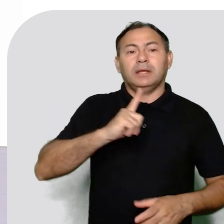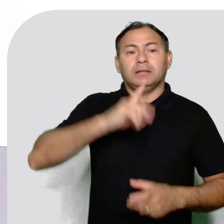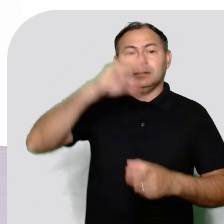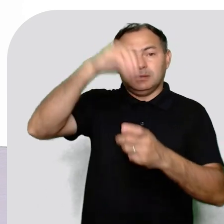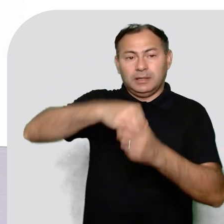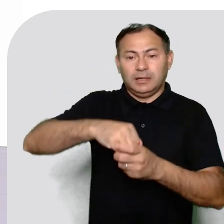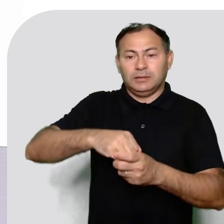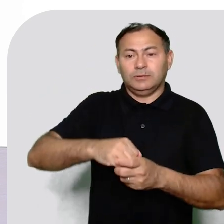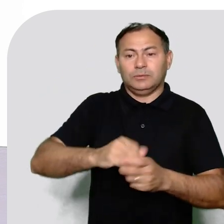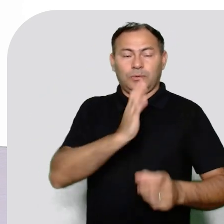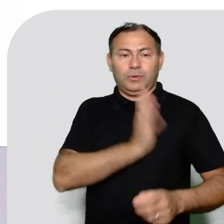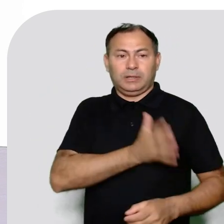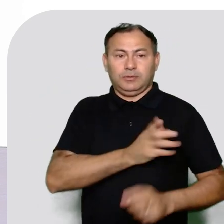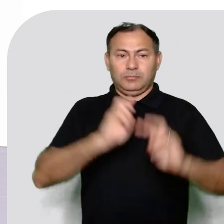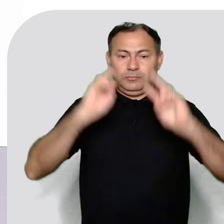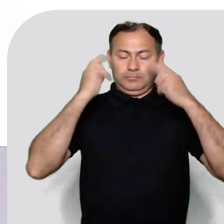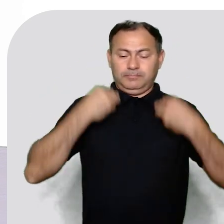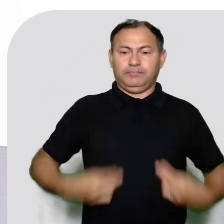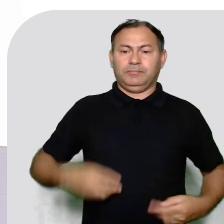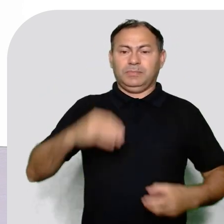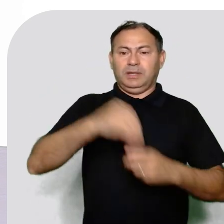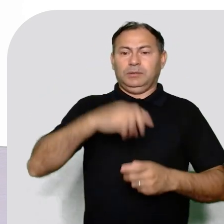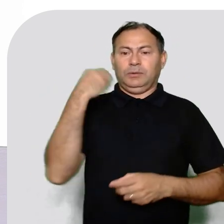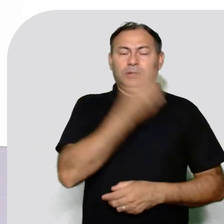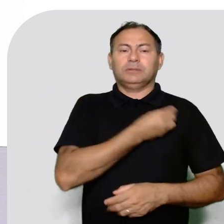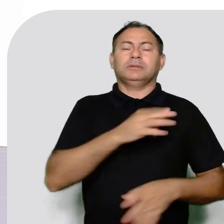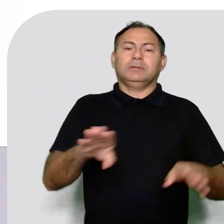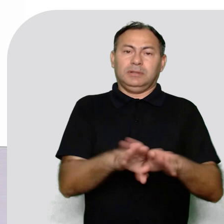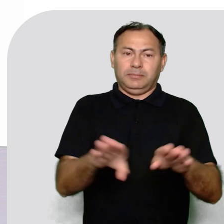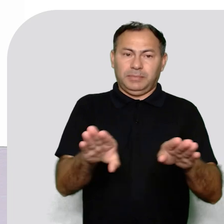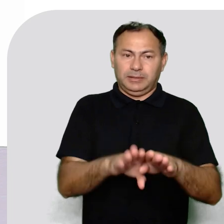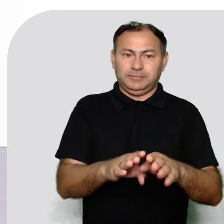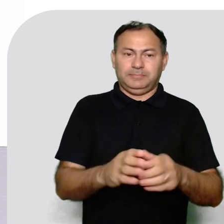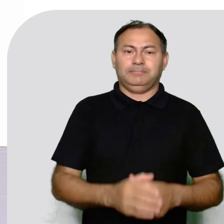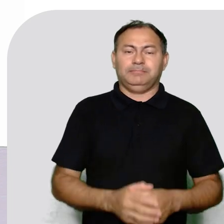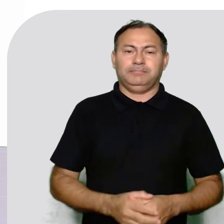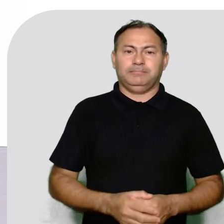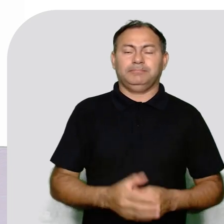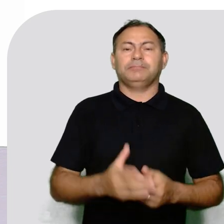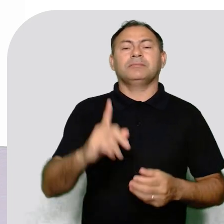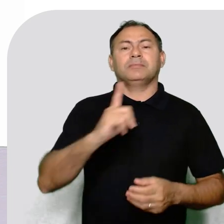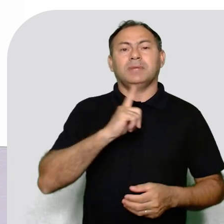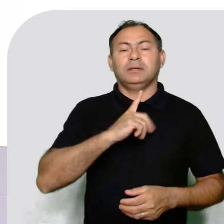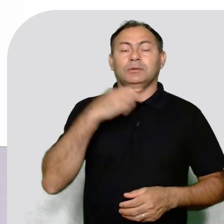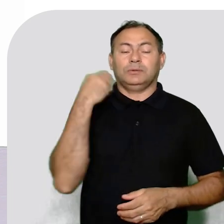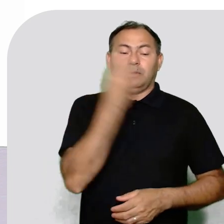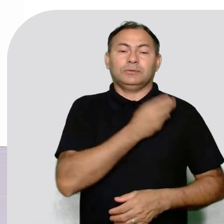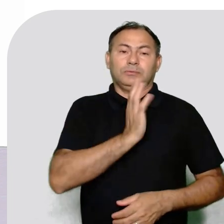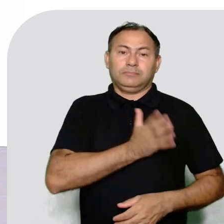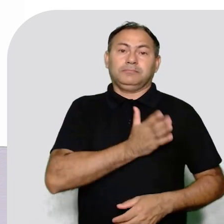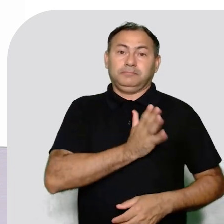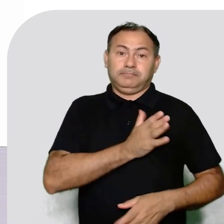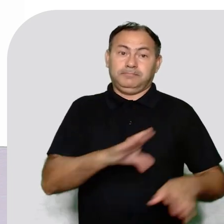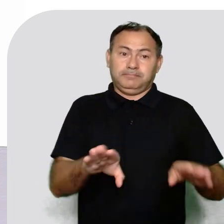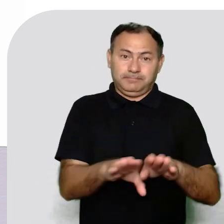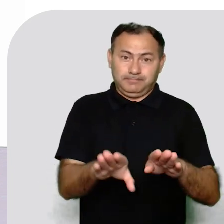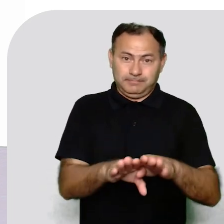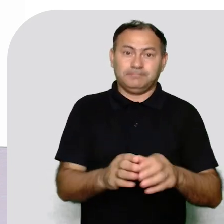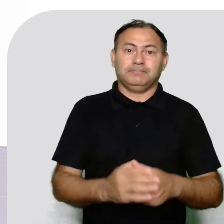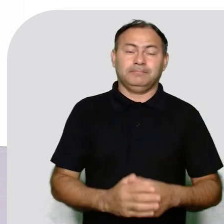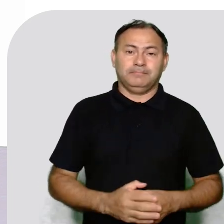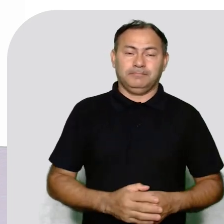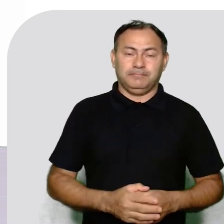existe dentro do coração humano existe no nosso também. Existe no nosso também.